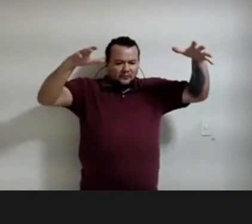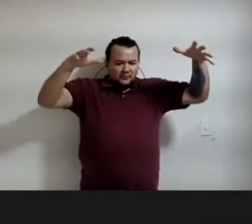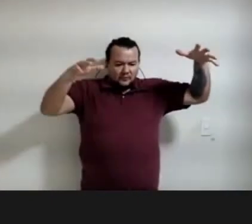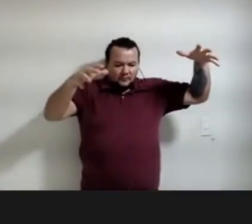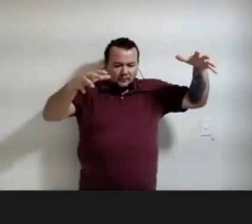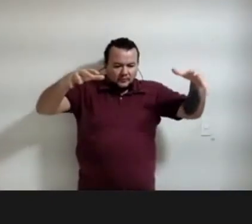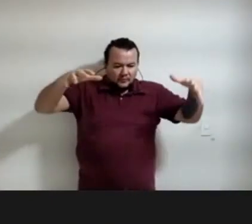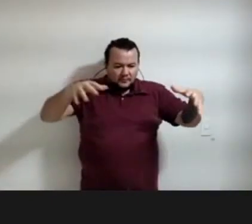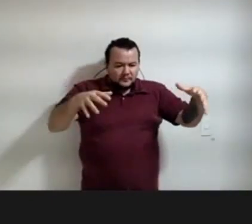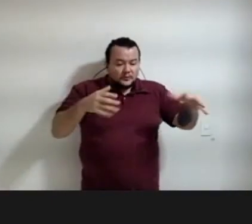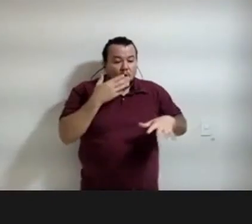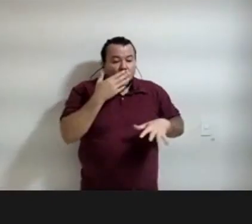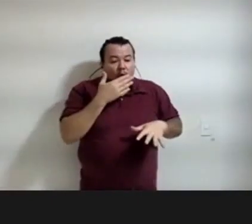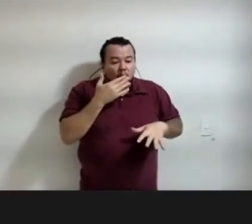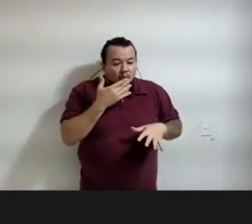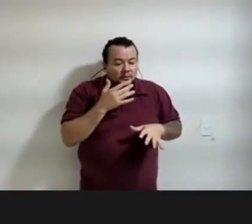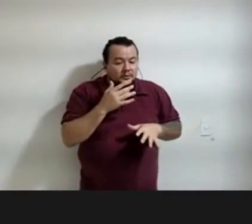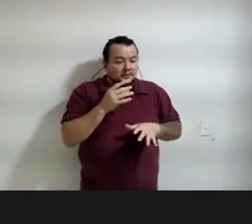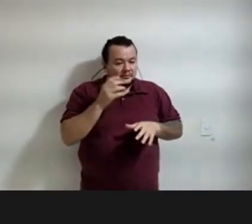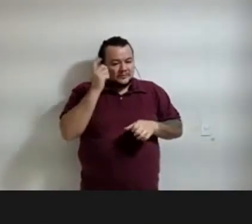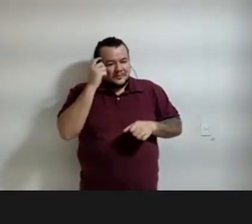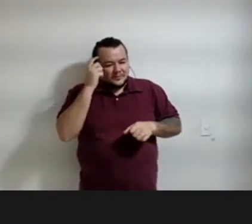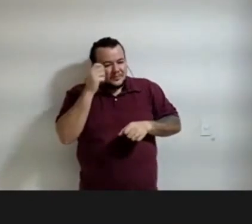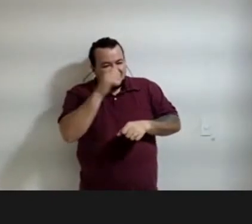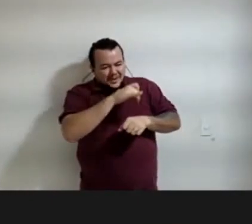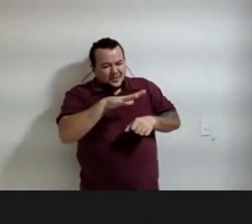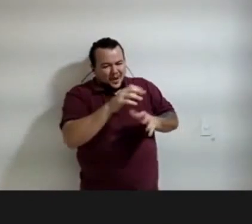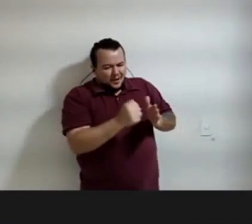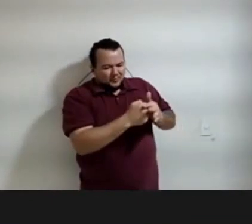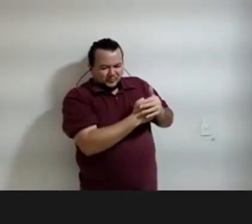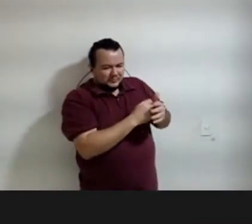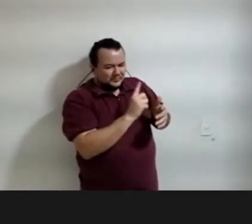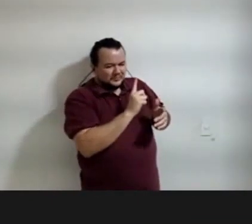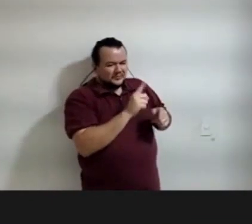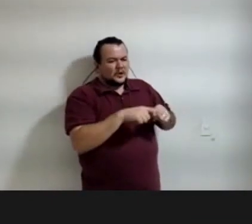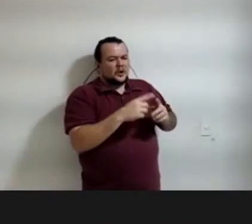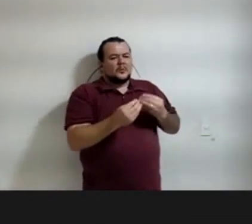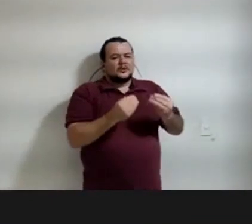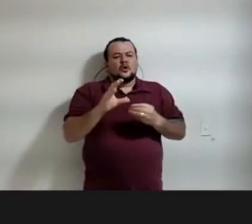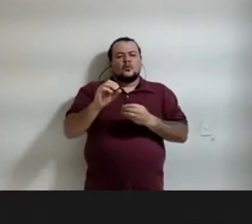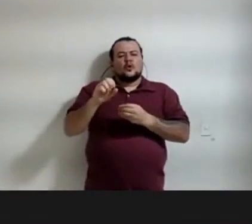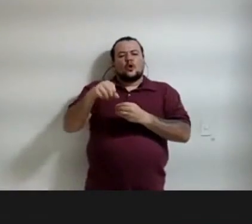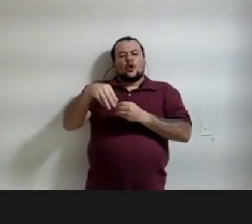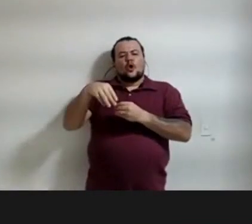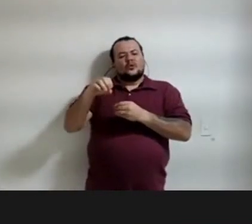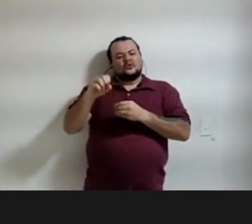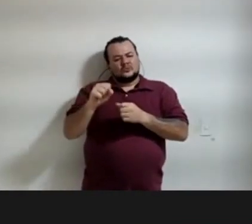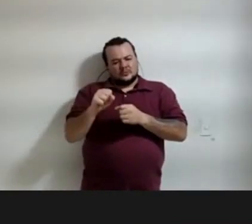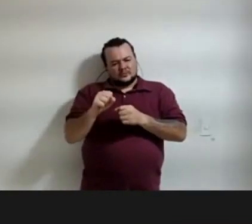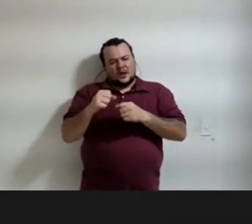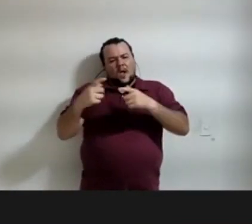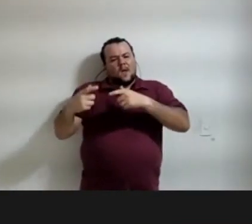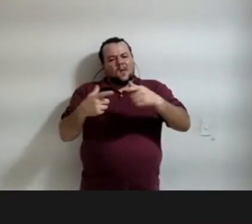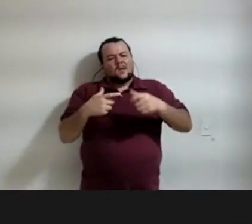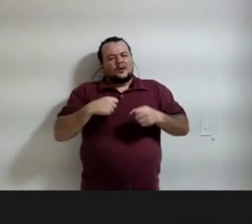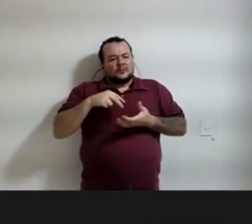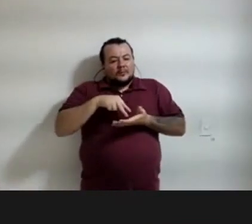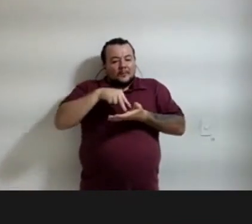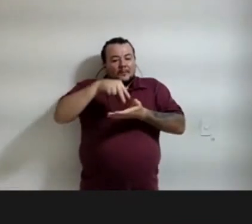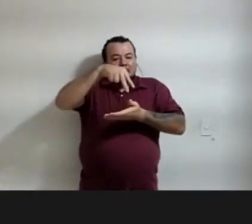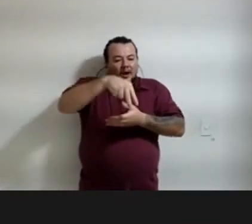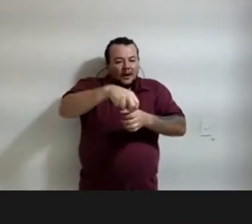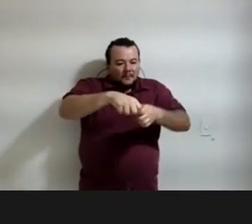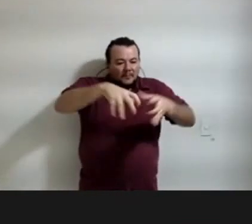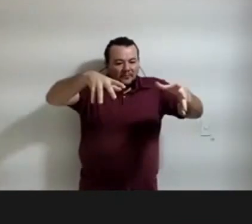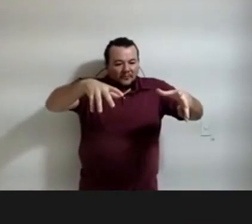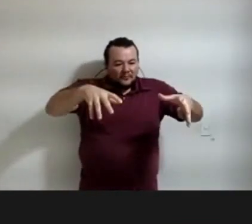no espaço não como um lugar confinado, mas como cosmos, onde a gente pode despencar em paraquedas coloridos."